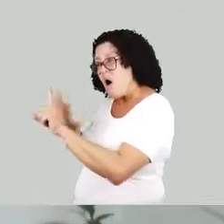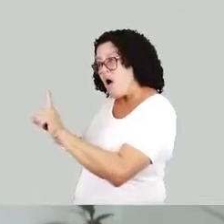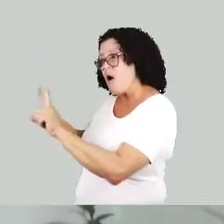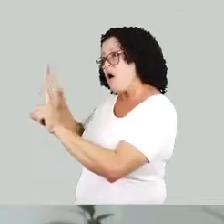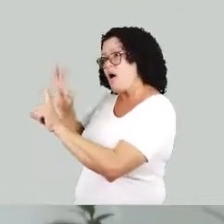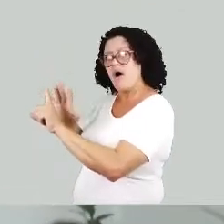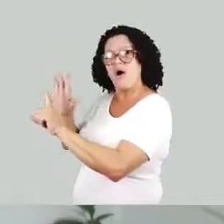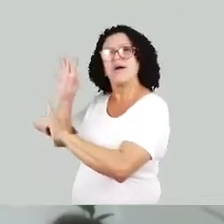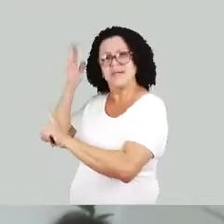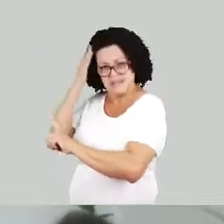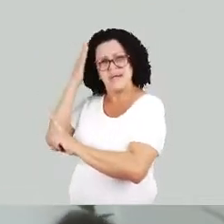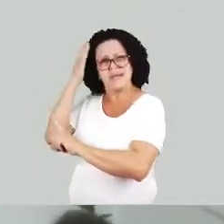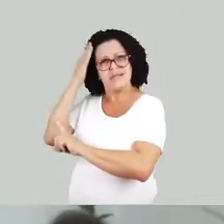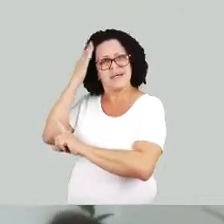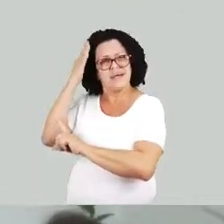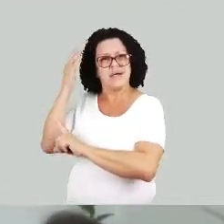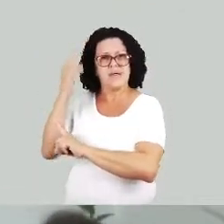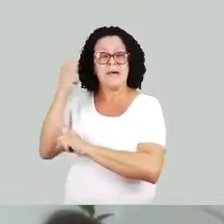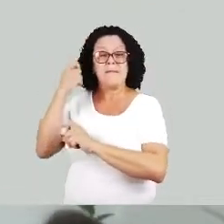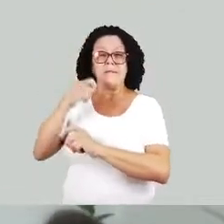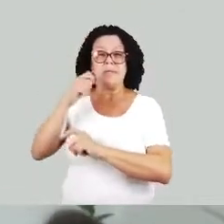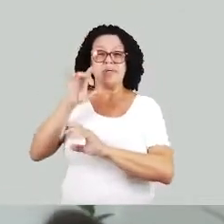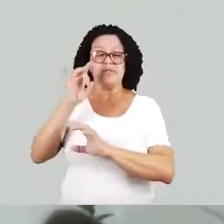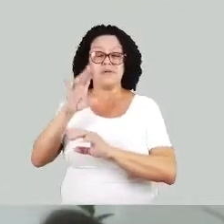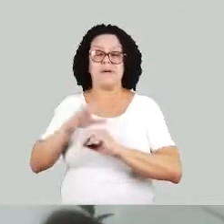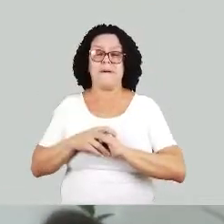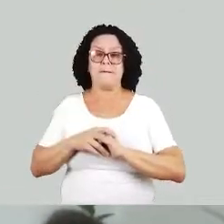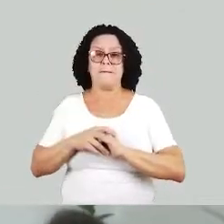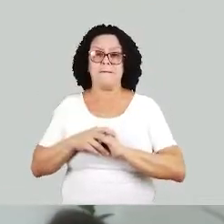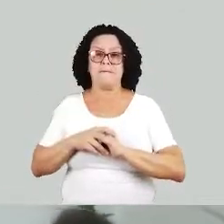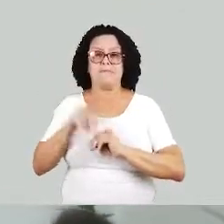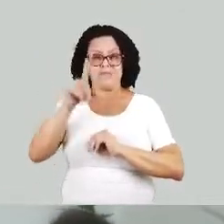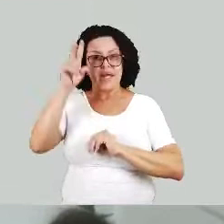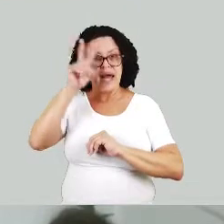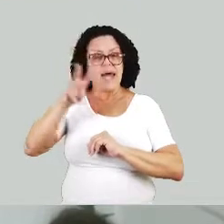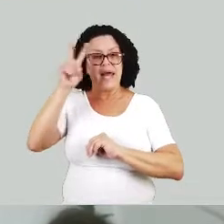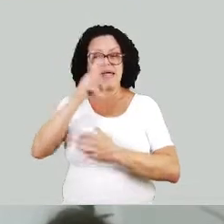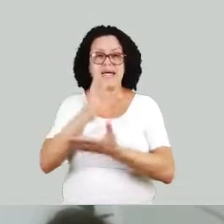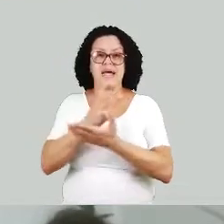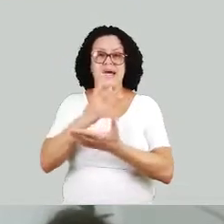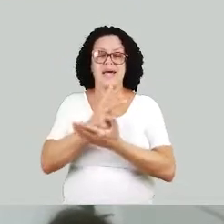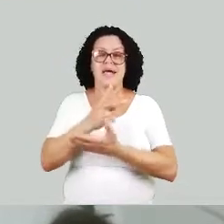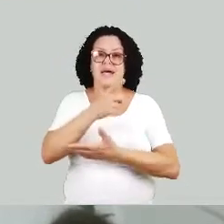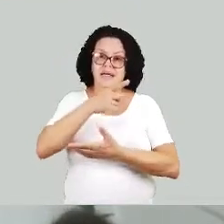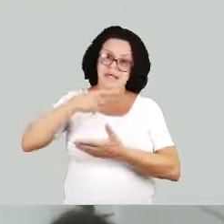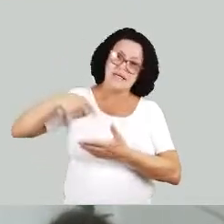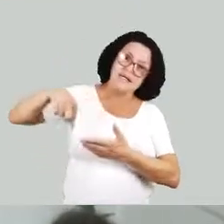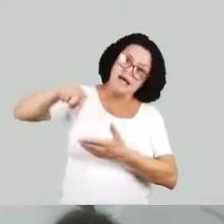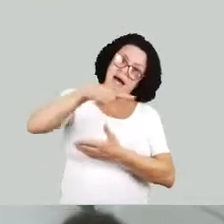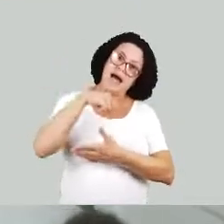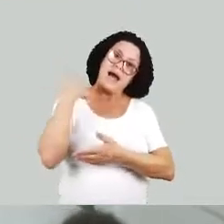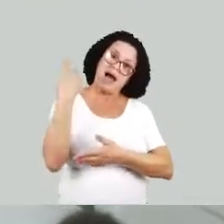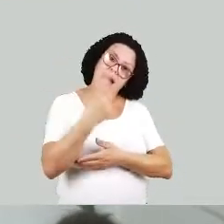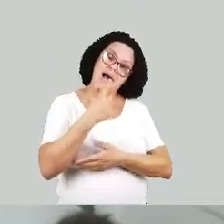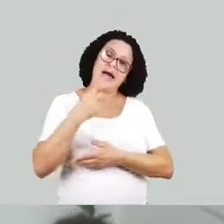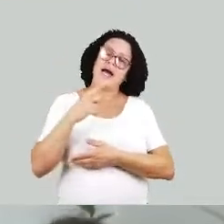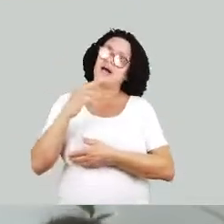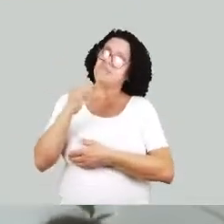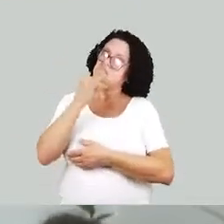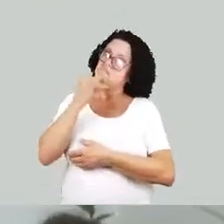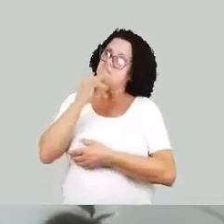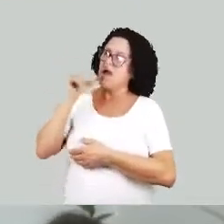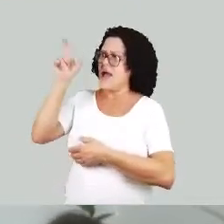ponto de vista, né? A gente tem que lembrar que muitas vezes aquele que